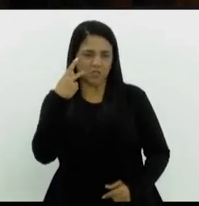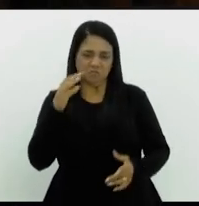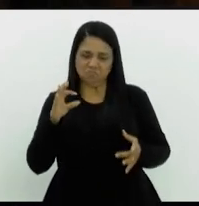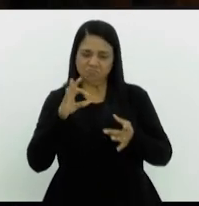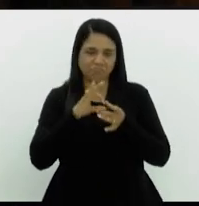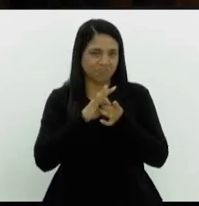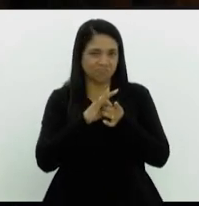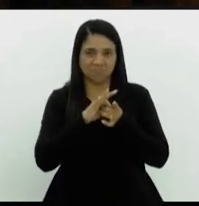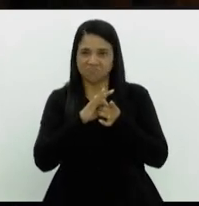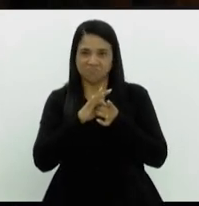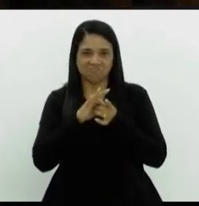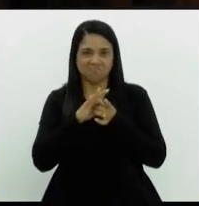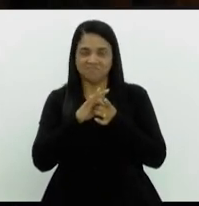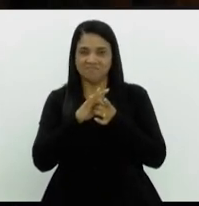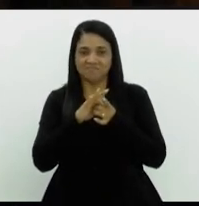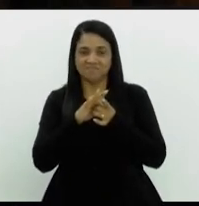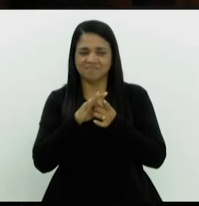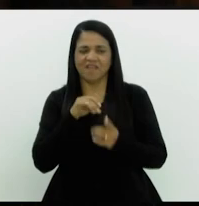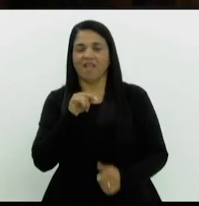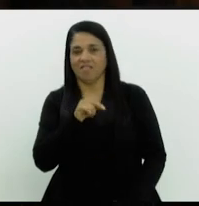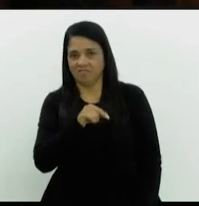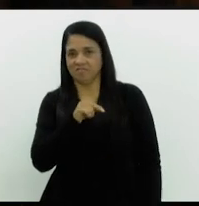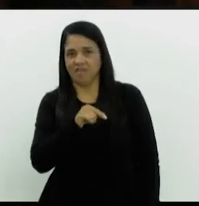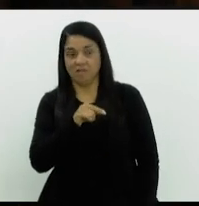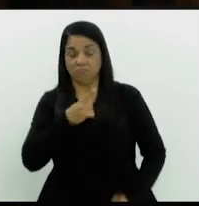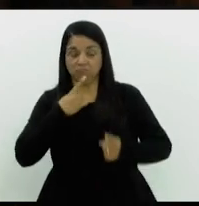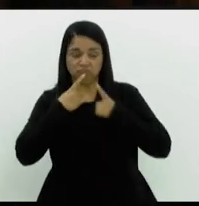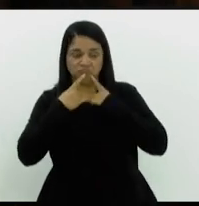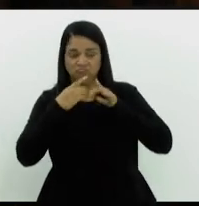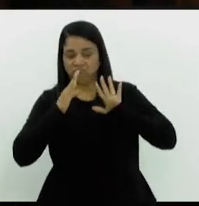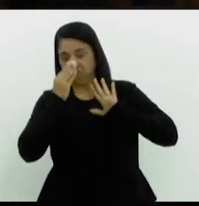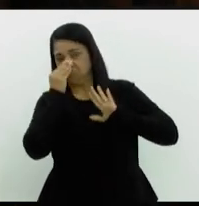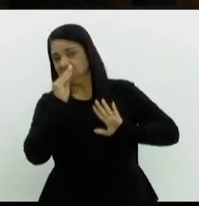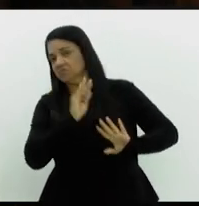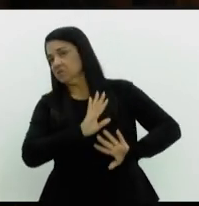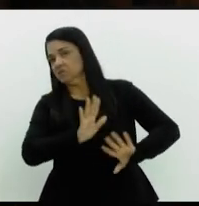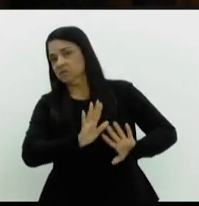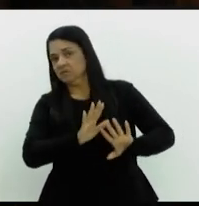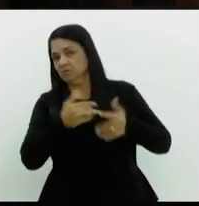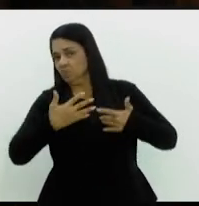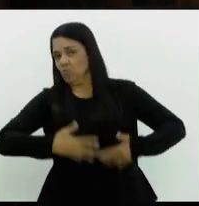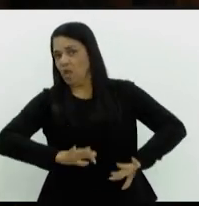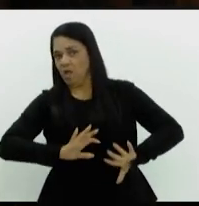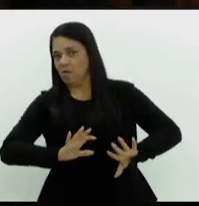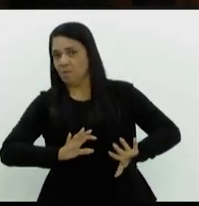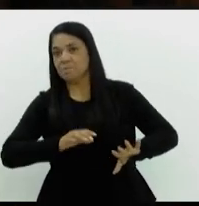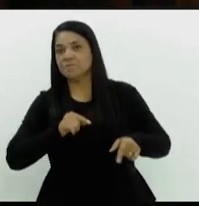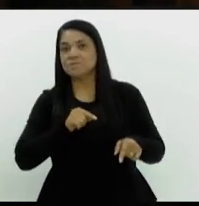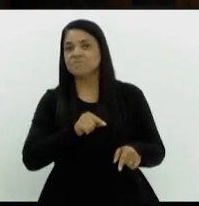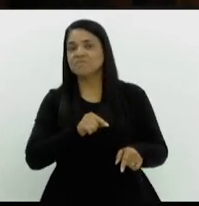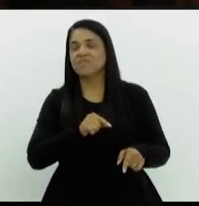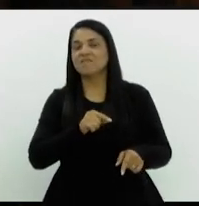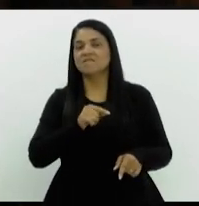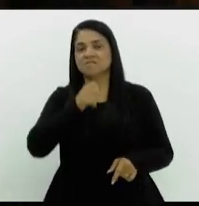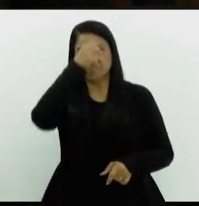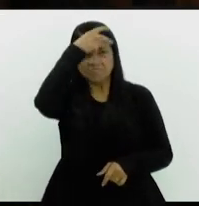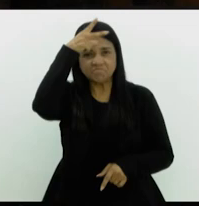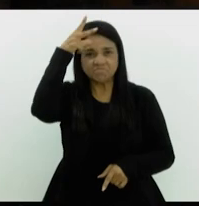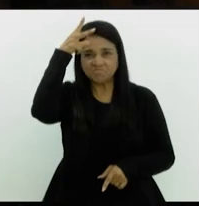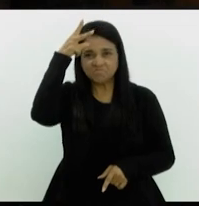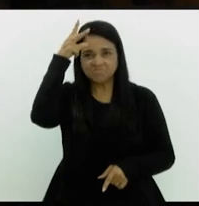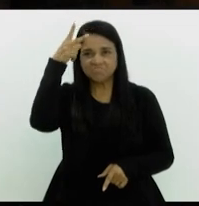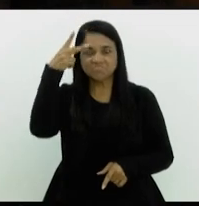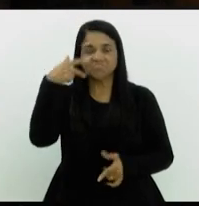No caso dele, eu faço questão de não dialogar mesmo. Mas ele não faz